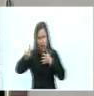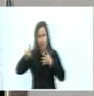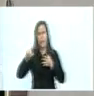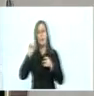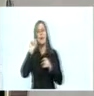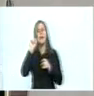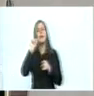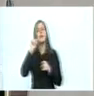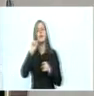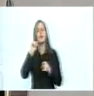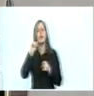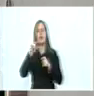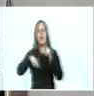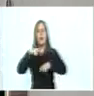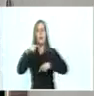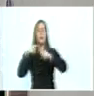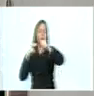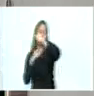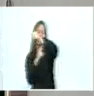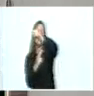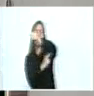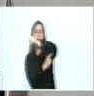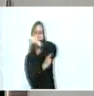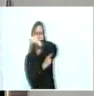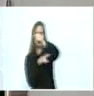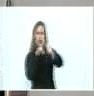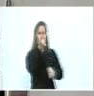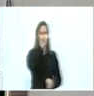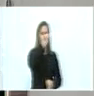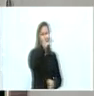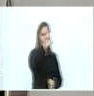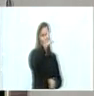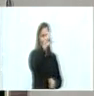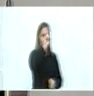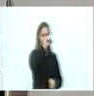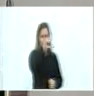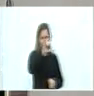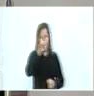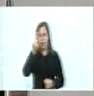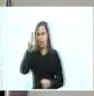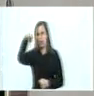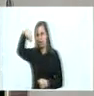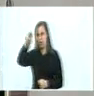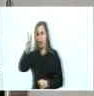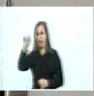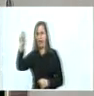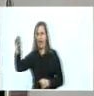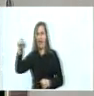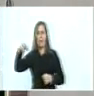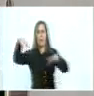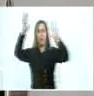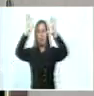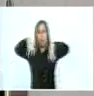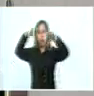realizar o serviço da ponte que liga o Vale do Sol à Nova Era. Mas, numa chuva que teve em